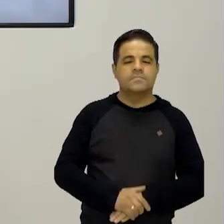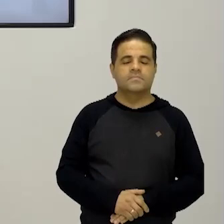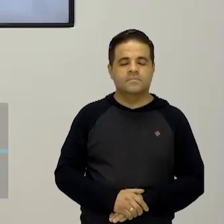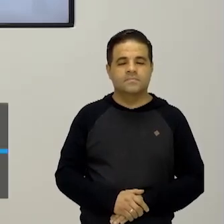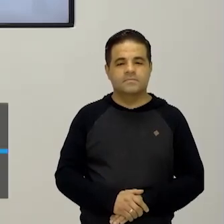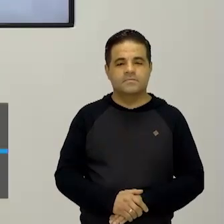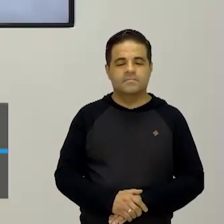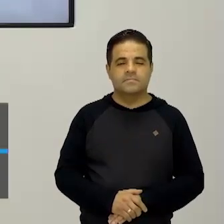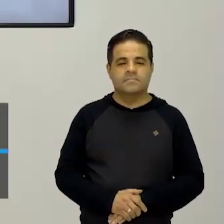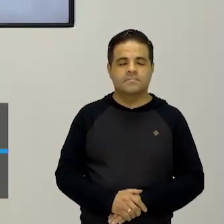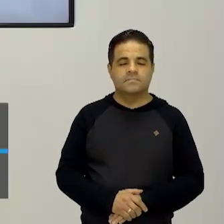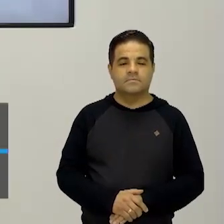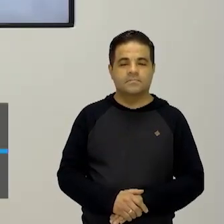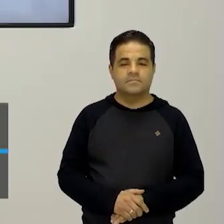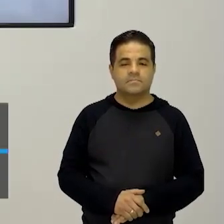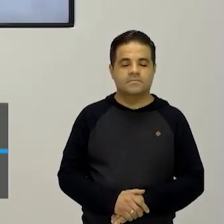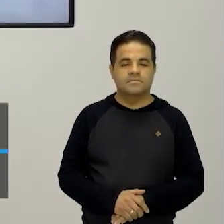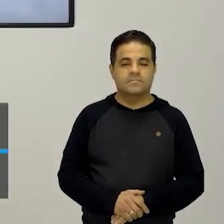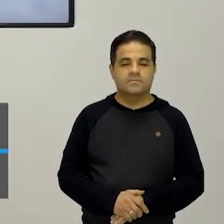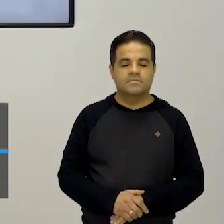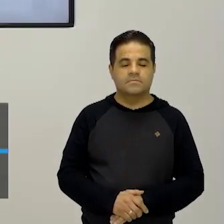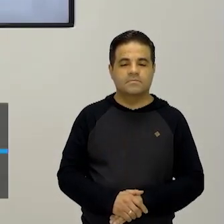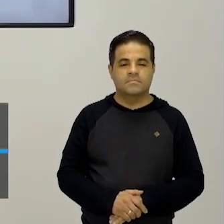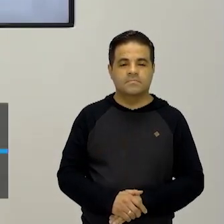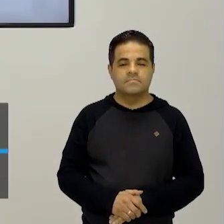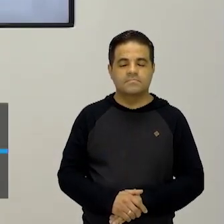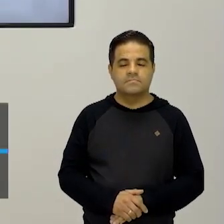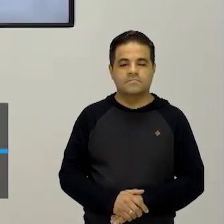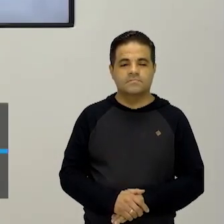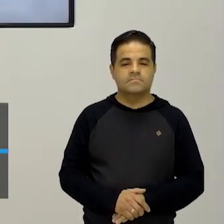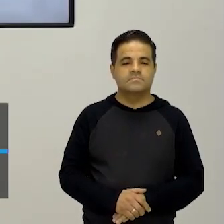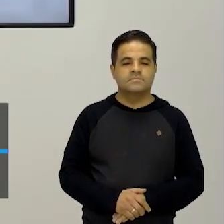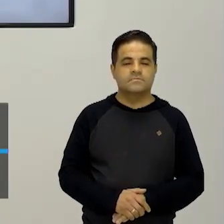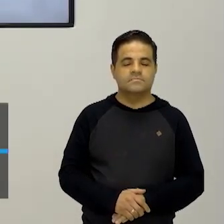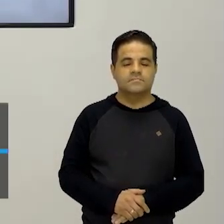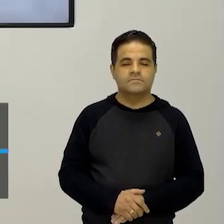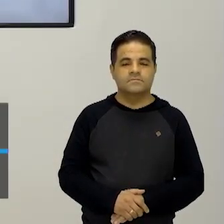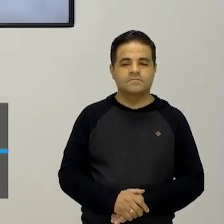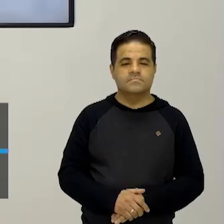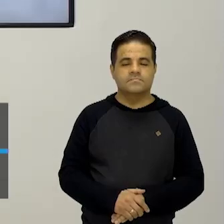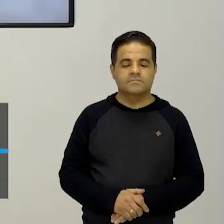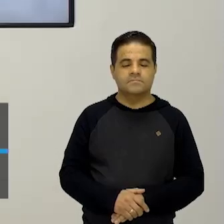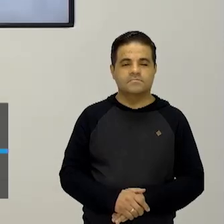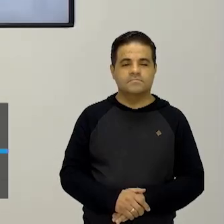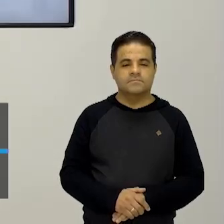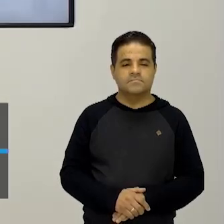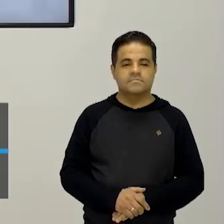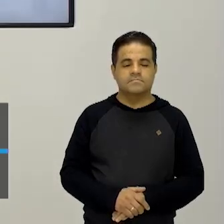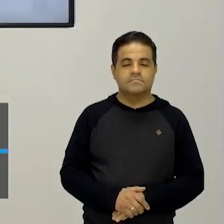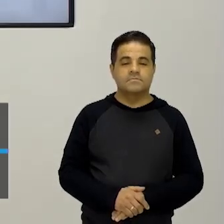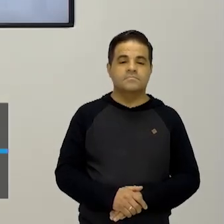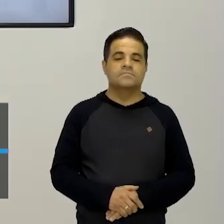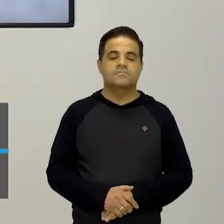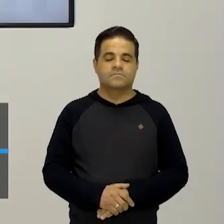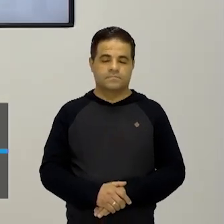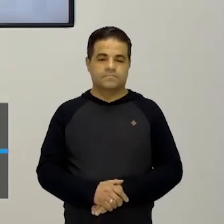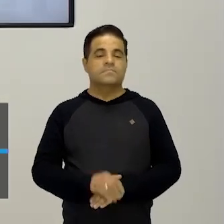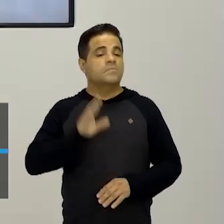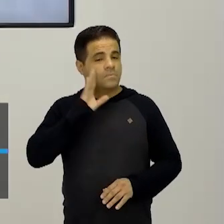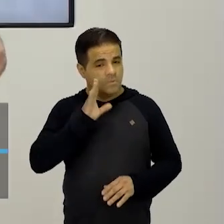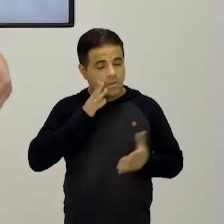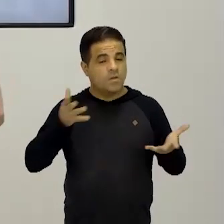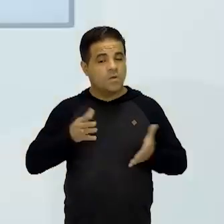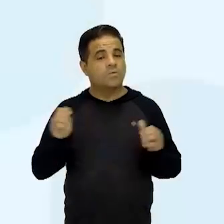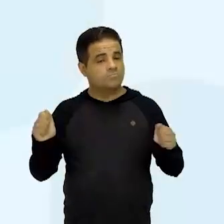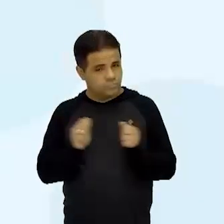Então, Hawaii, Australia, and Caribbean, and Brazil. Ok, beaches. Legal. E agora